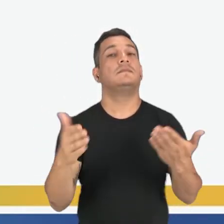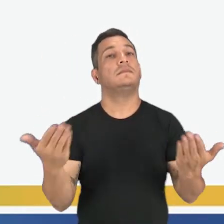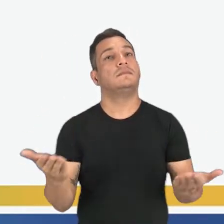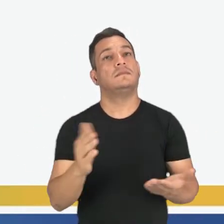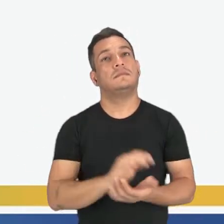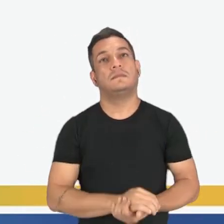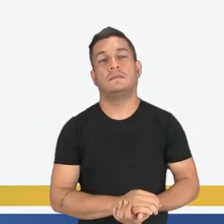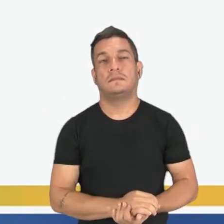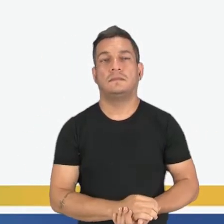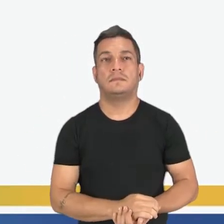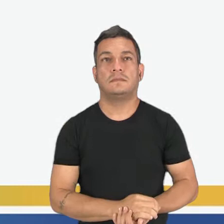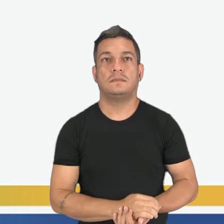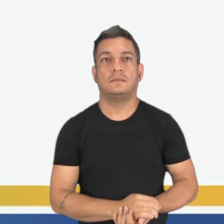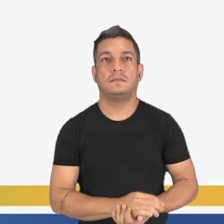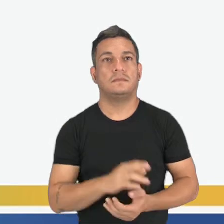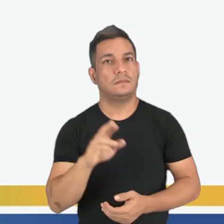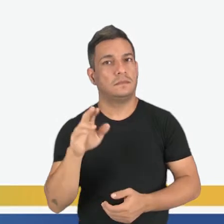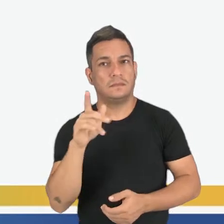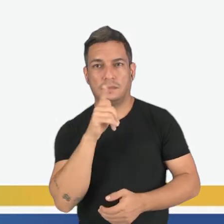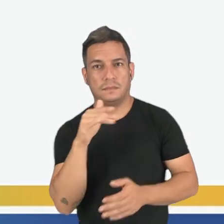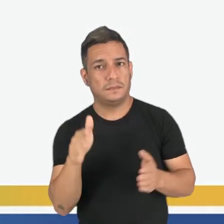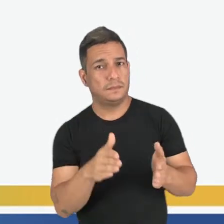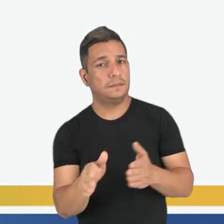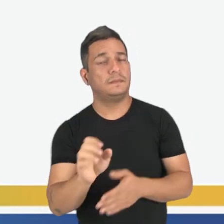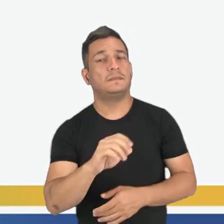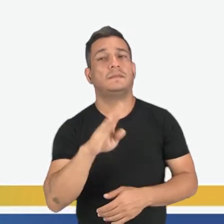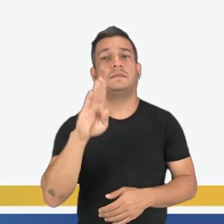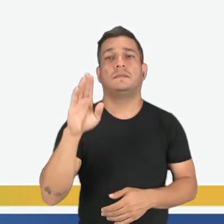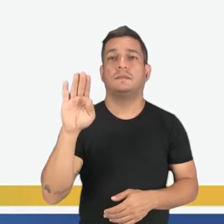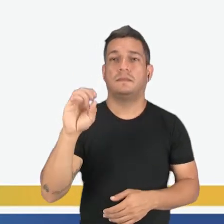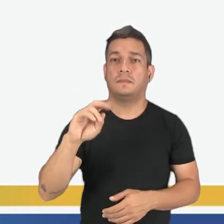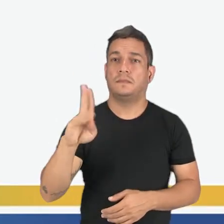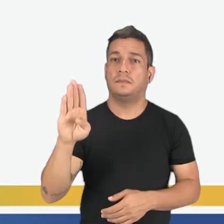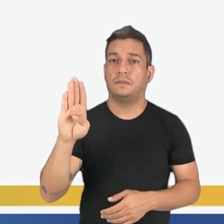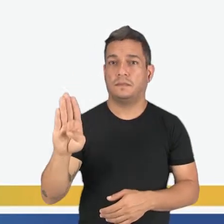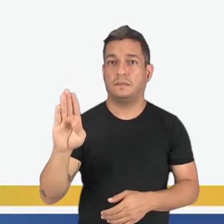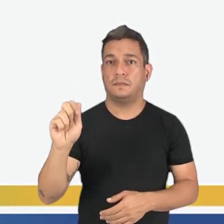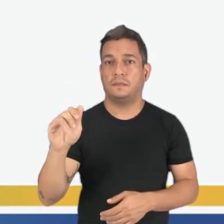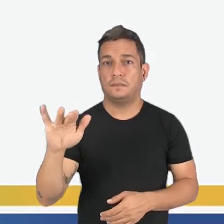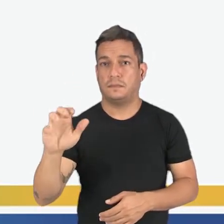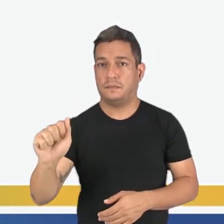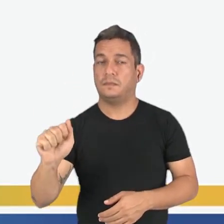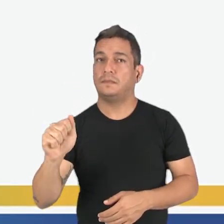será? Rio, letra A, ou bacia hidrográfica, letra A?